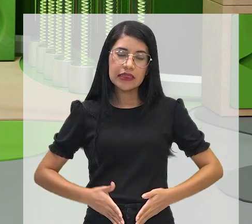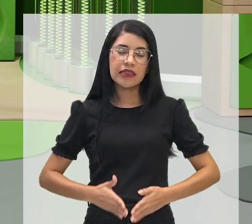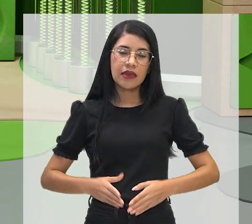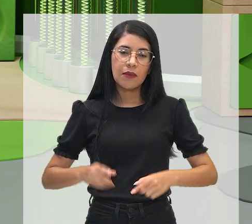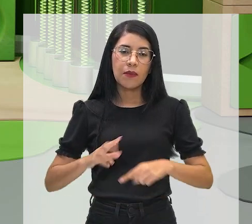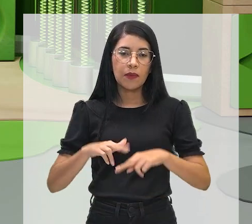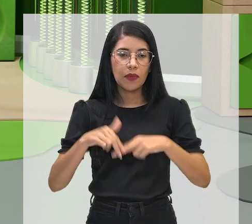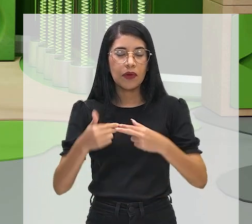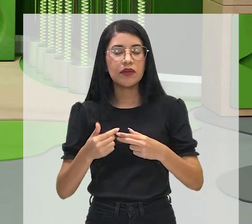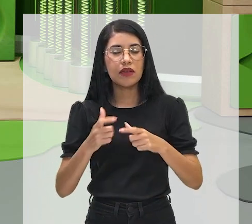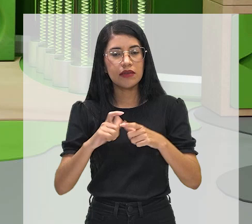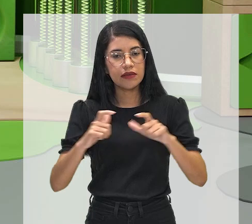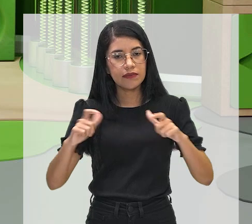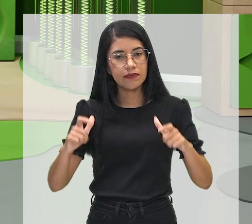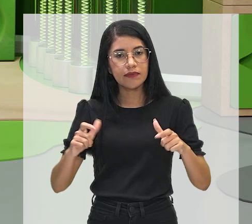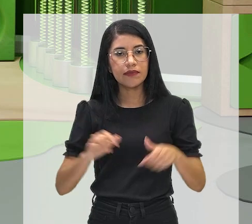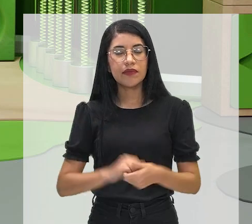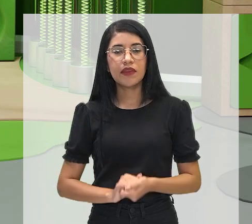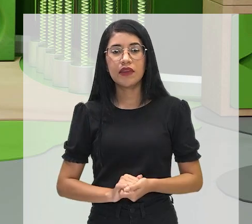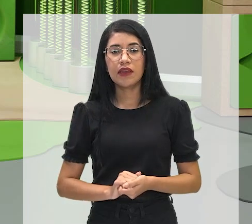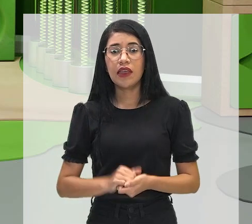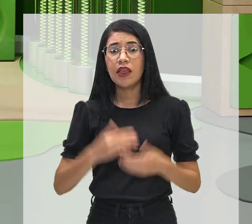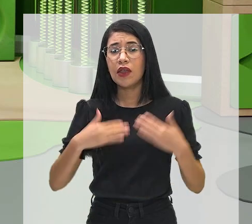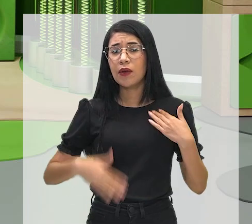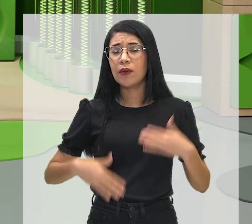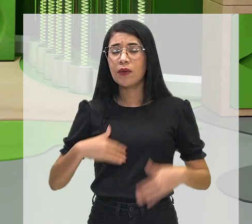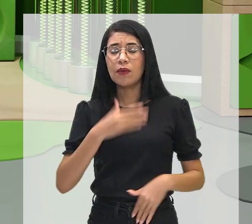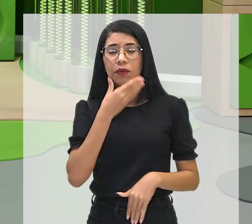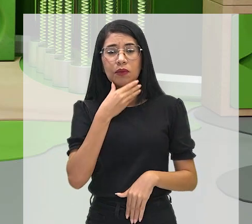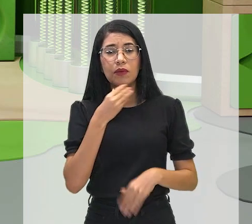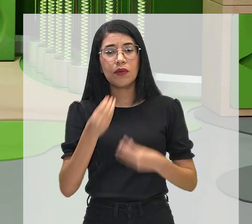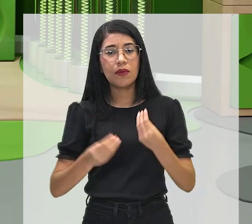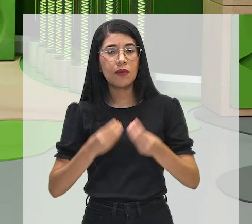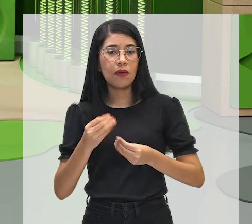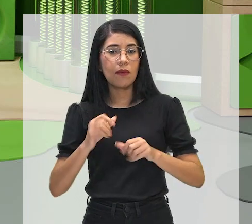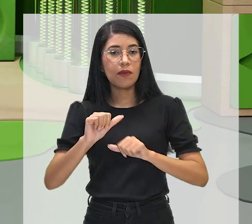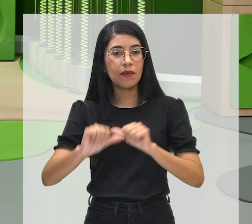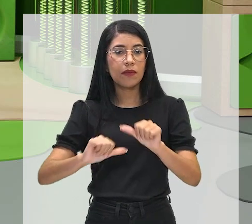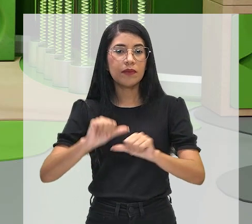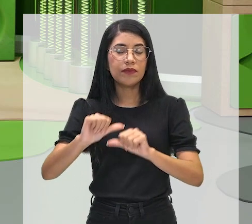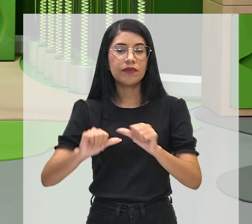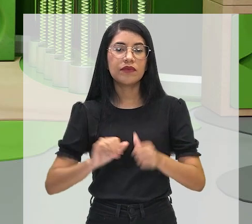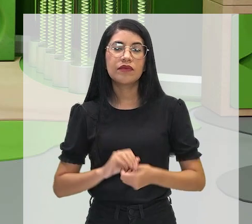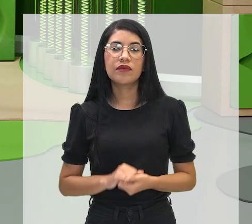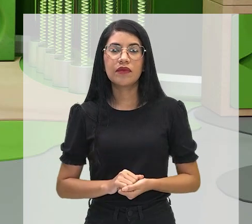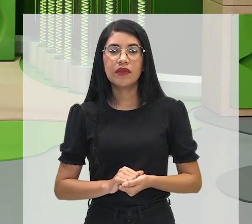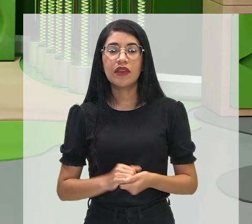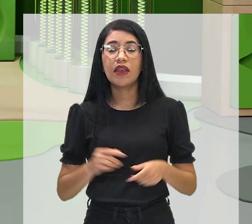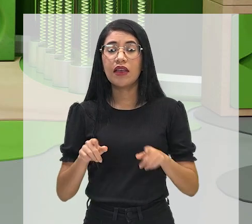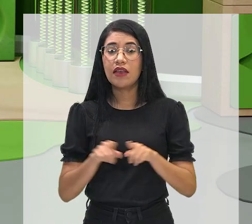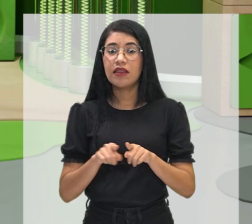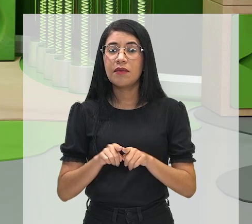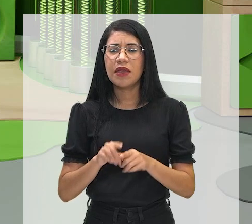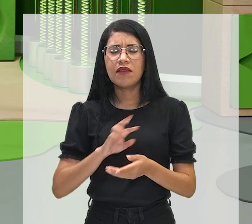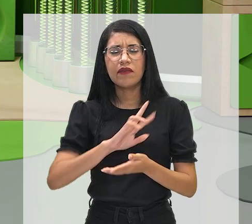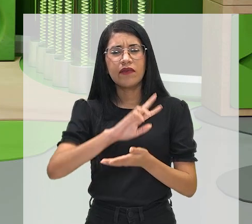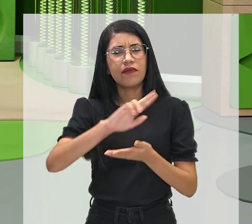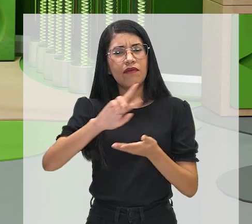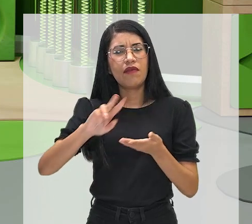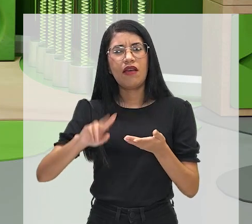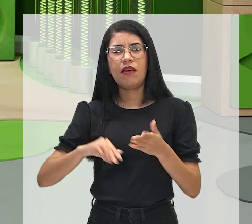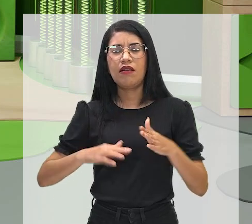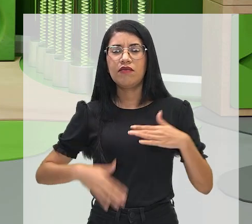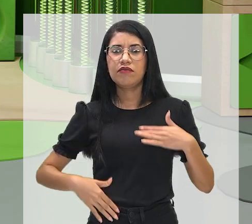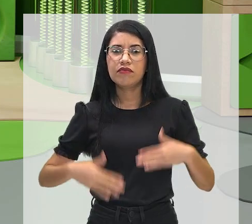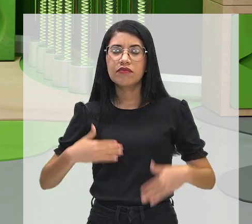aumento nesse período. E no corpo dos meninos, como é que fica essas transformações, né? Ele também vai passar por